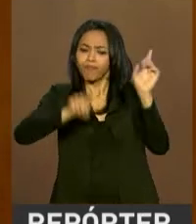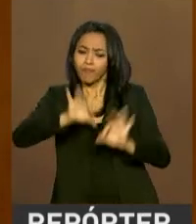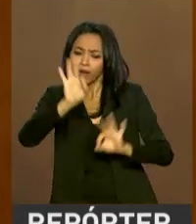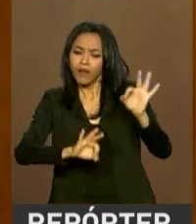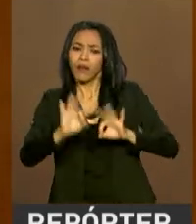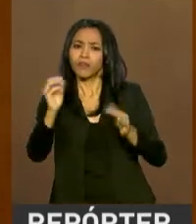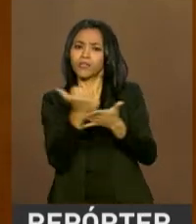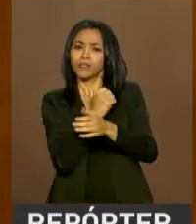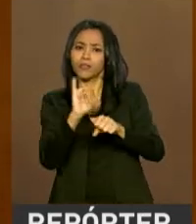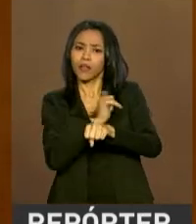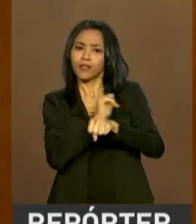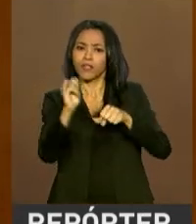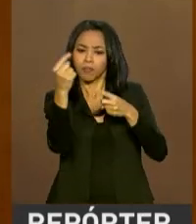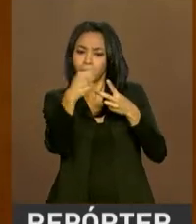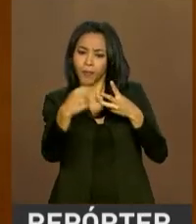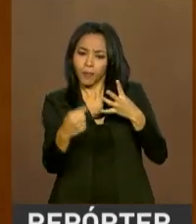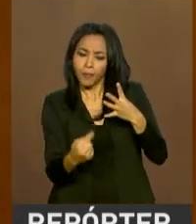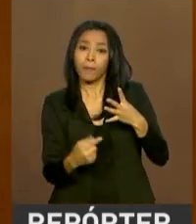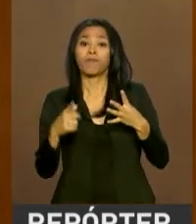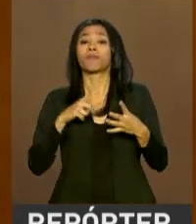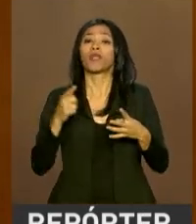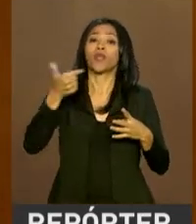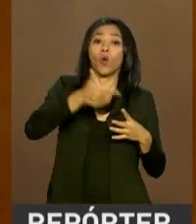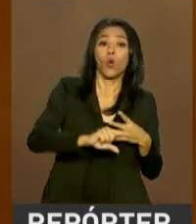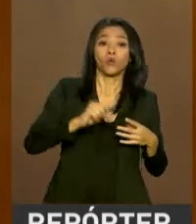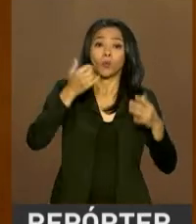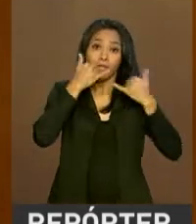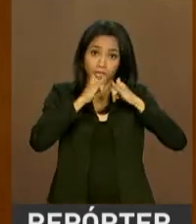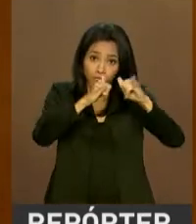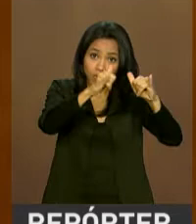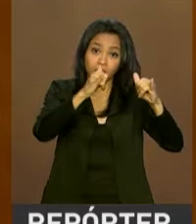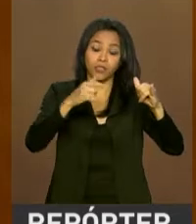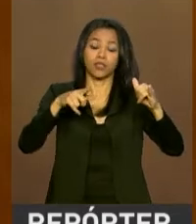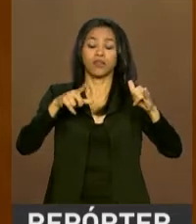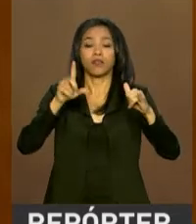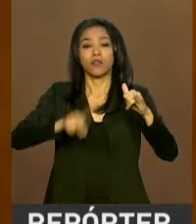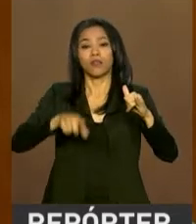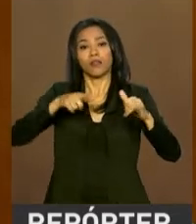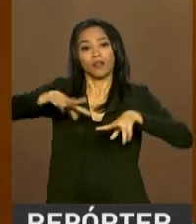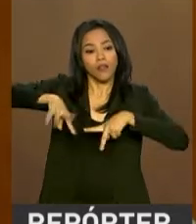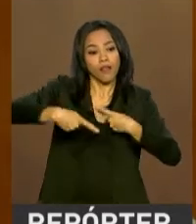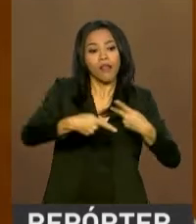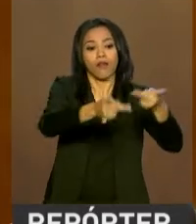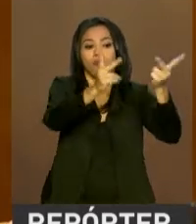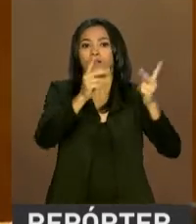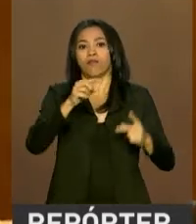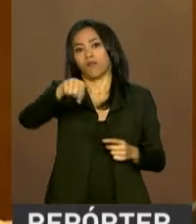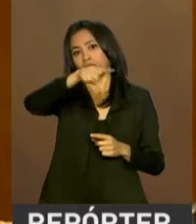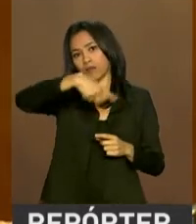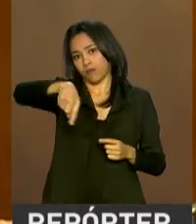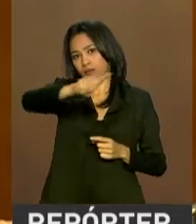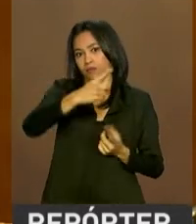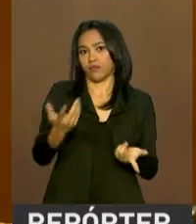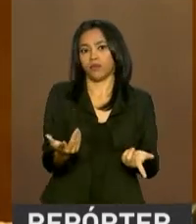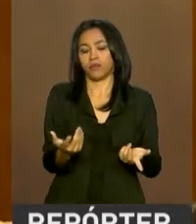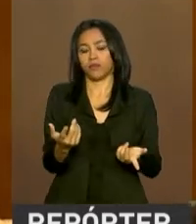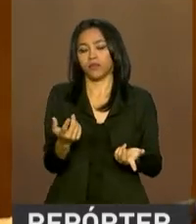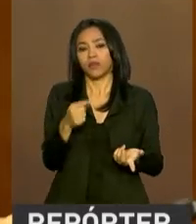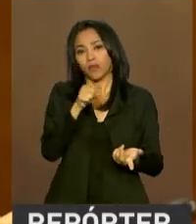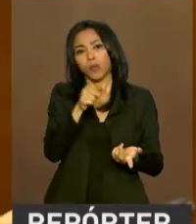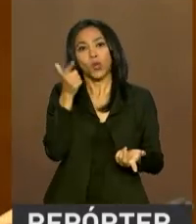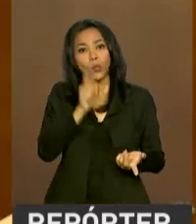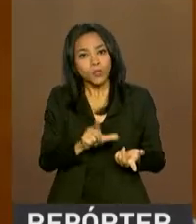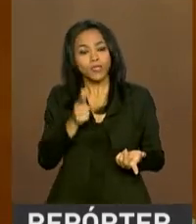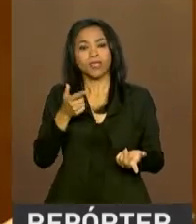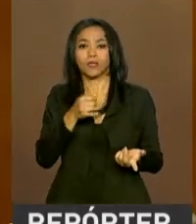a sua produção temos o minas e energia levando é a energia fotovoltaica para poder eles poderão